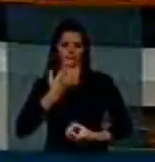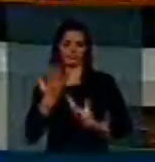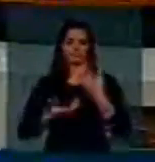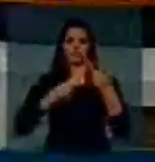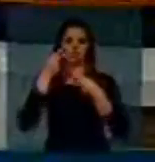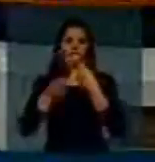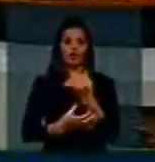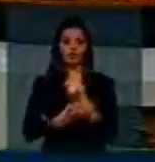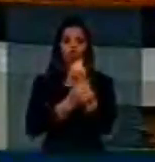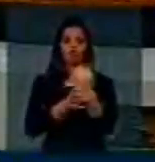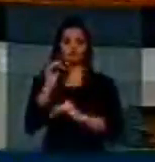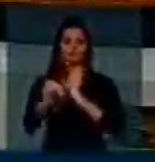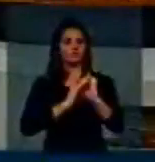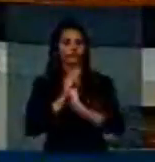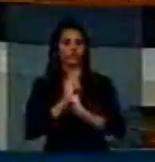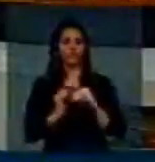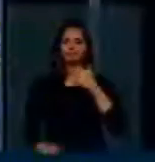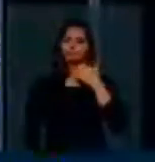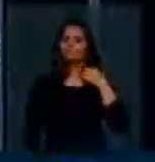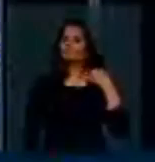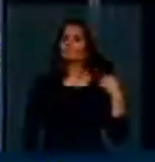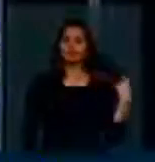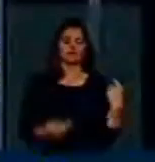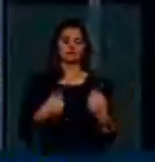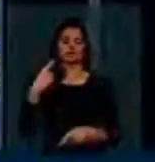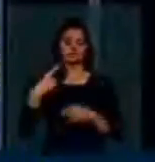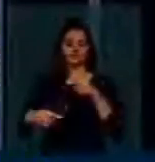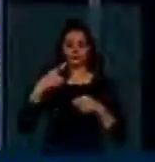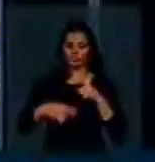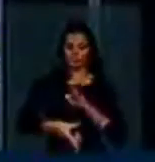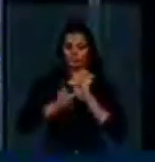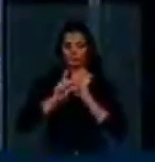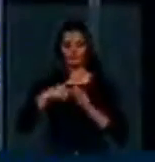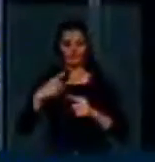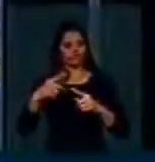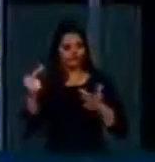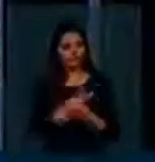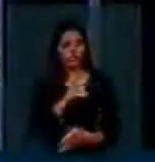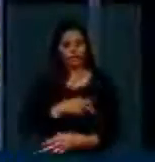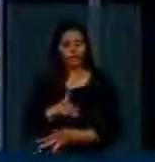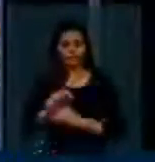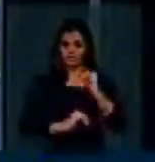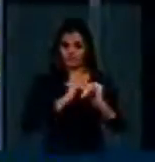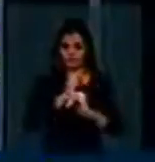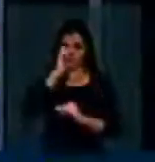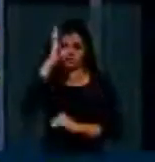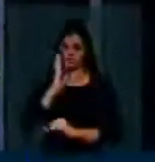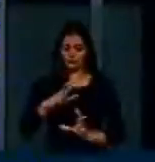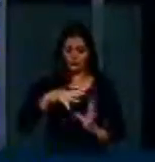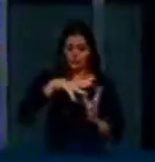internet. A censura prévia é uma prática corriqueira na internet brasileira e na internet